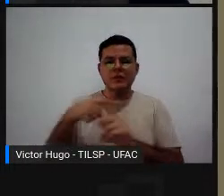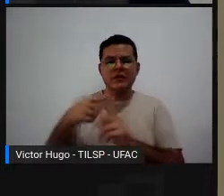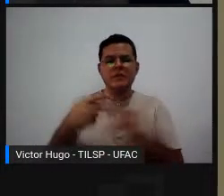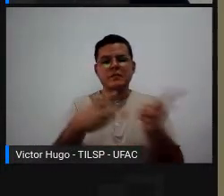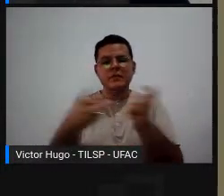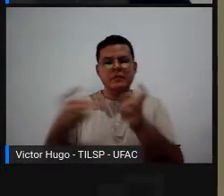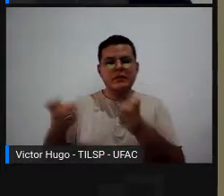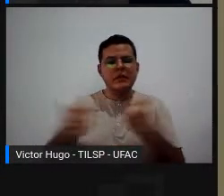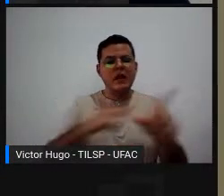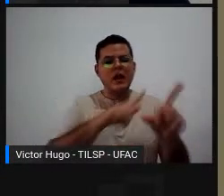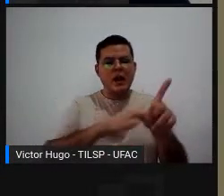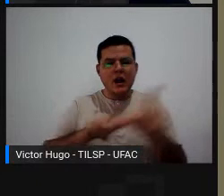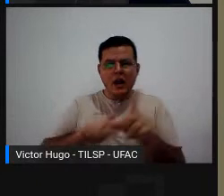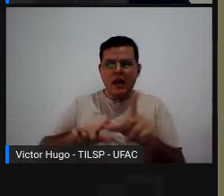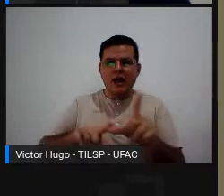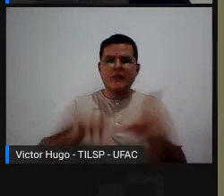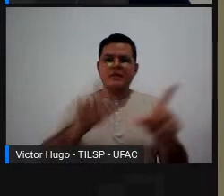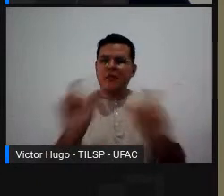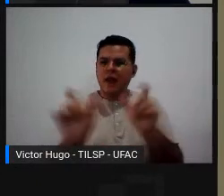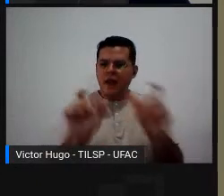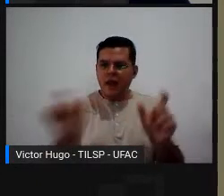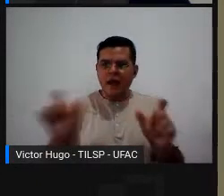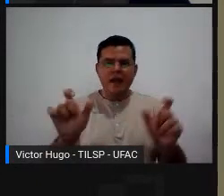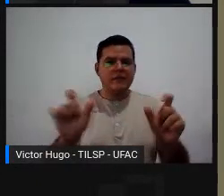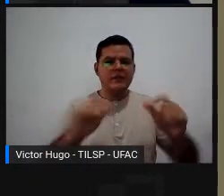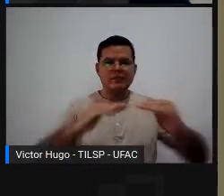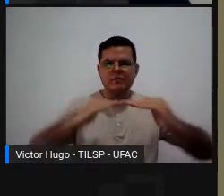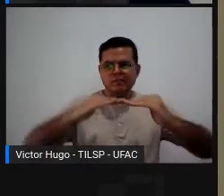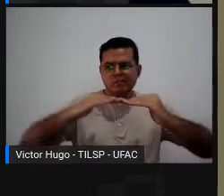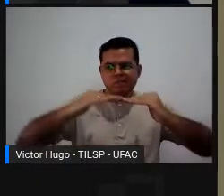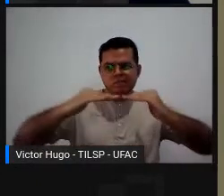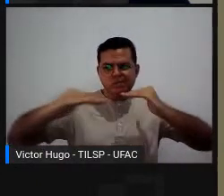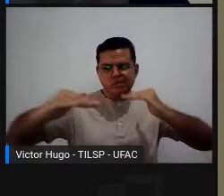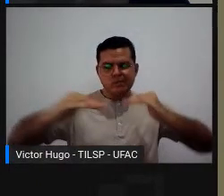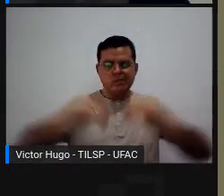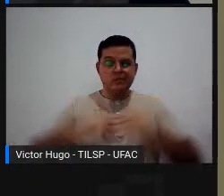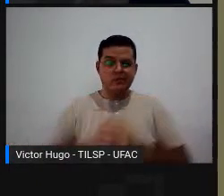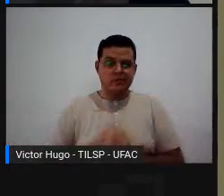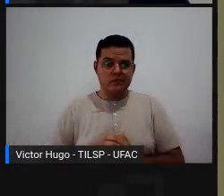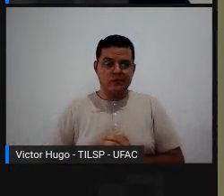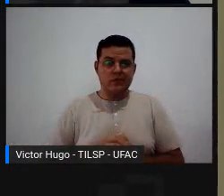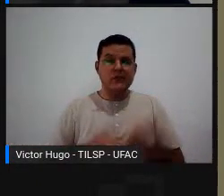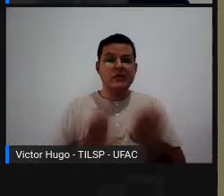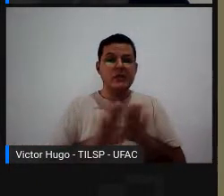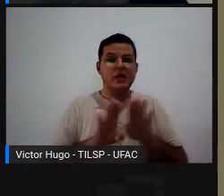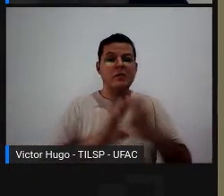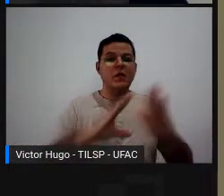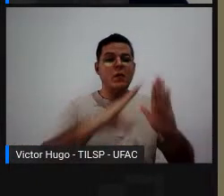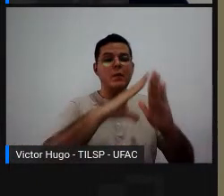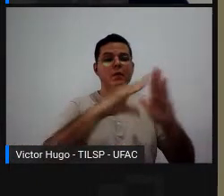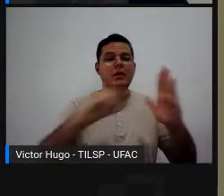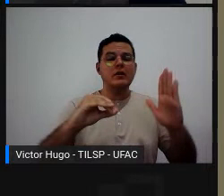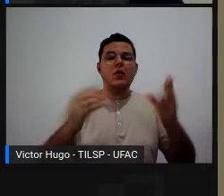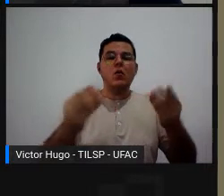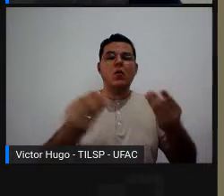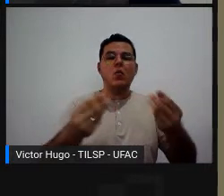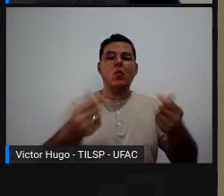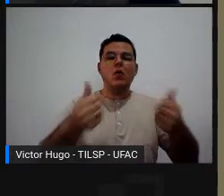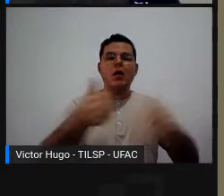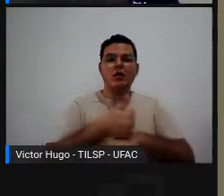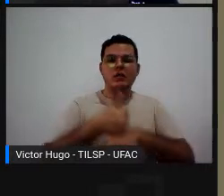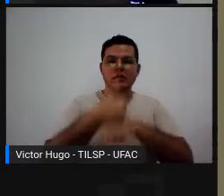superficial, conforme falei anteriormente, dá lugar, portanto, ao paradigma qualitativo fruto das teorizações